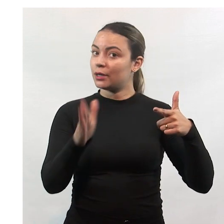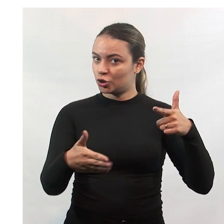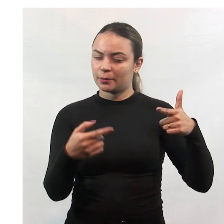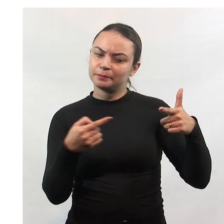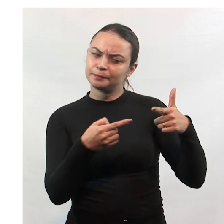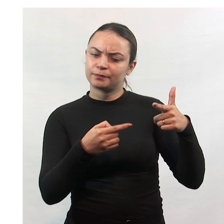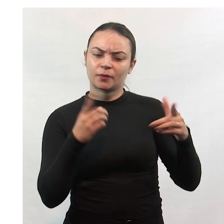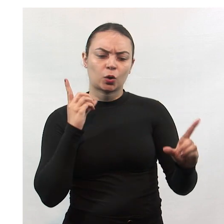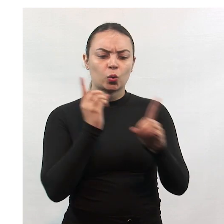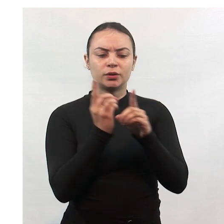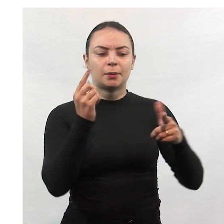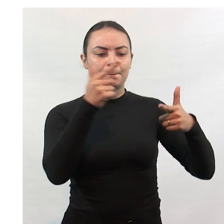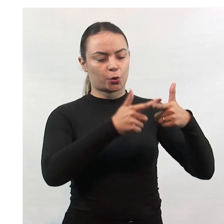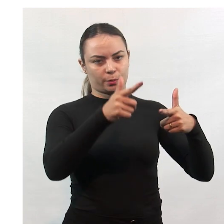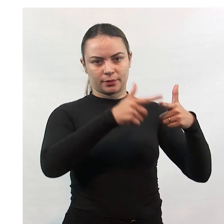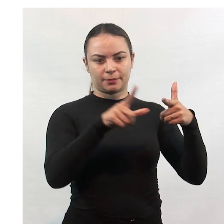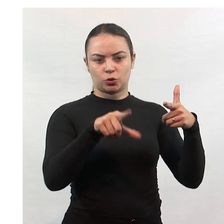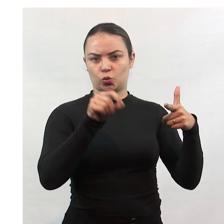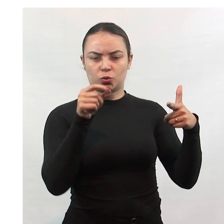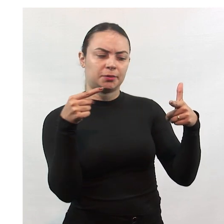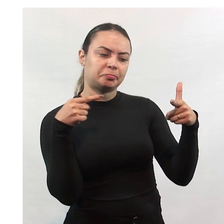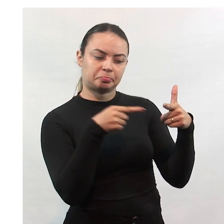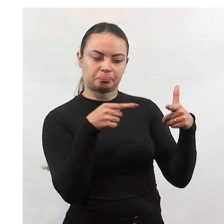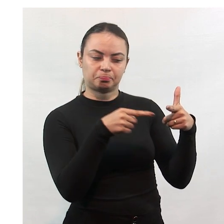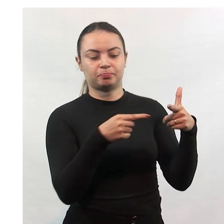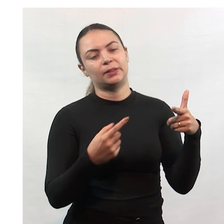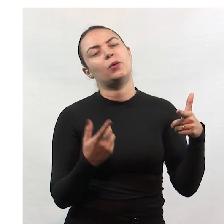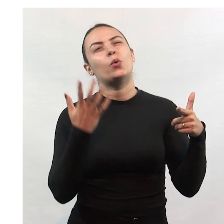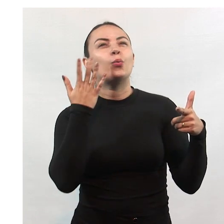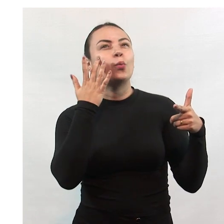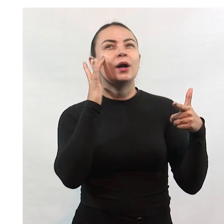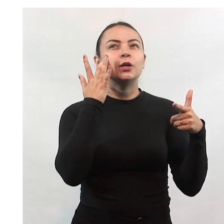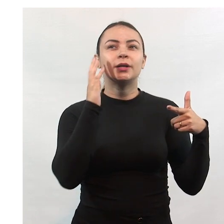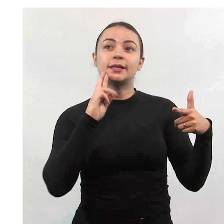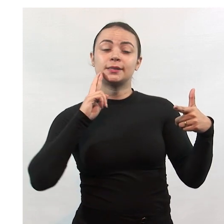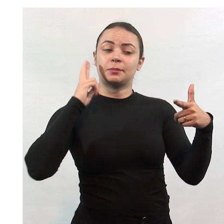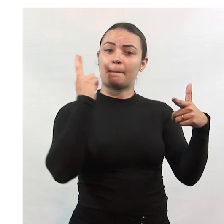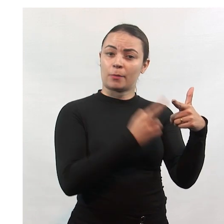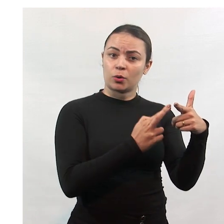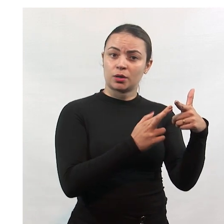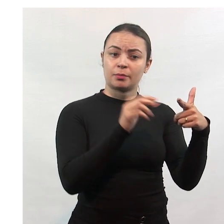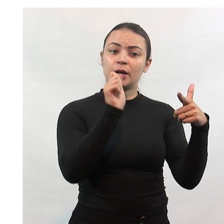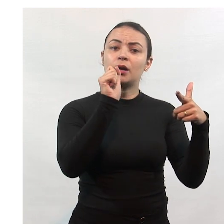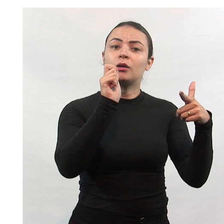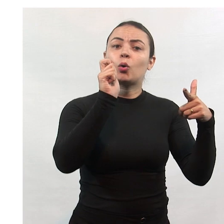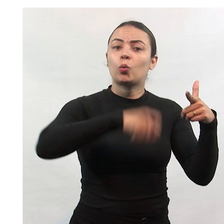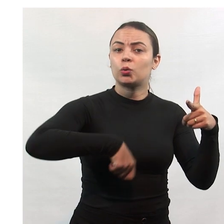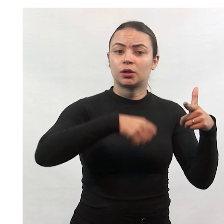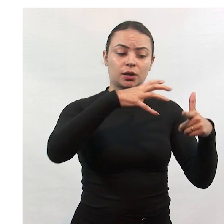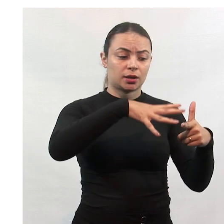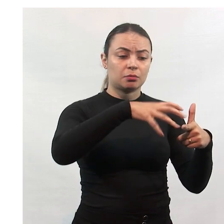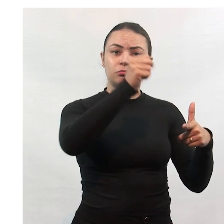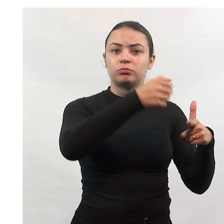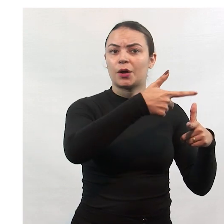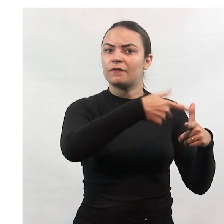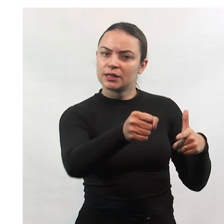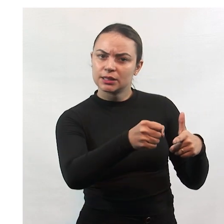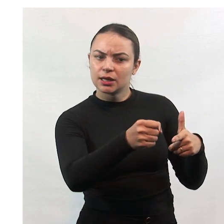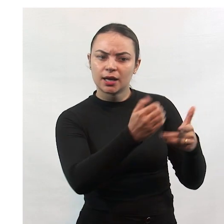uma suposição, né? É uma resposta provisória. Uma hipótese é uma relação de causa e efeito, né?